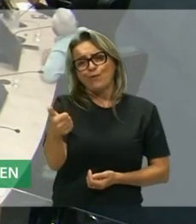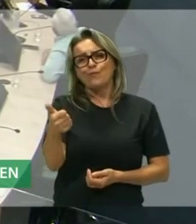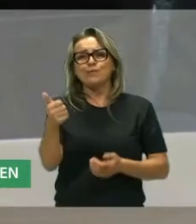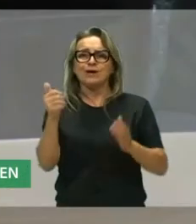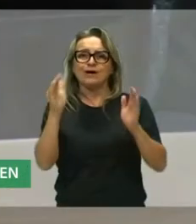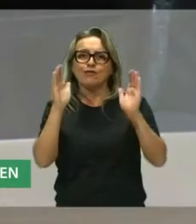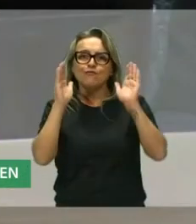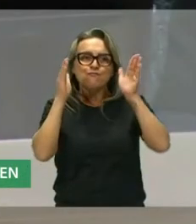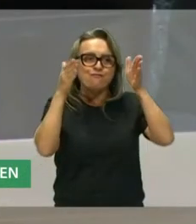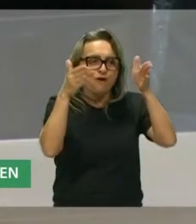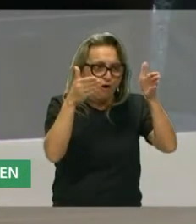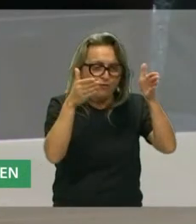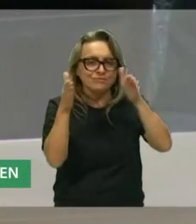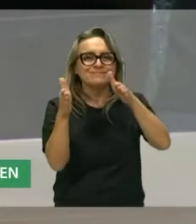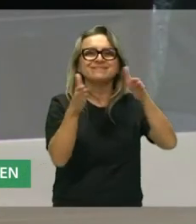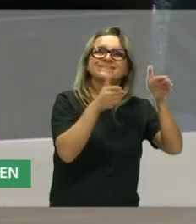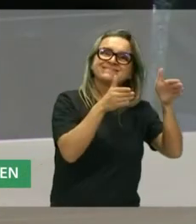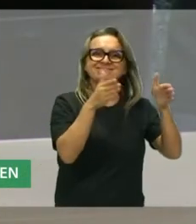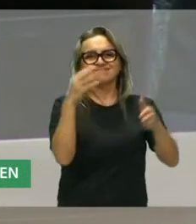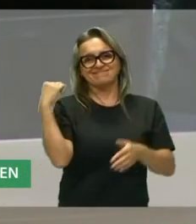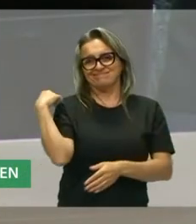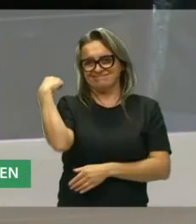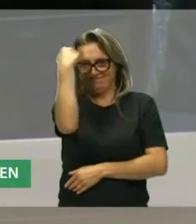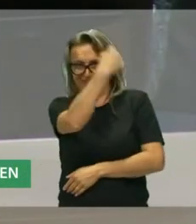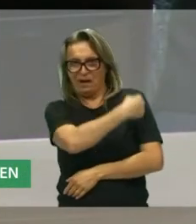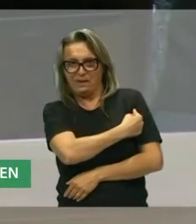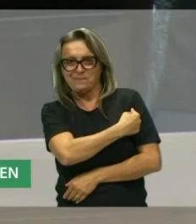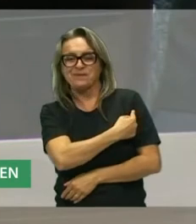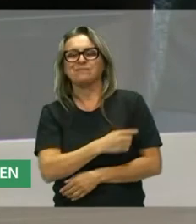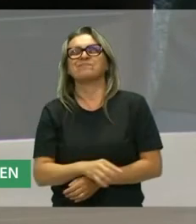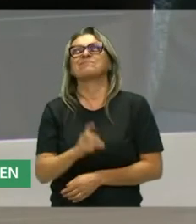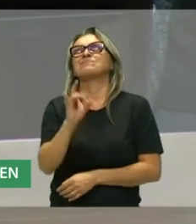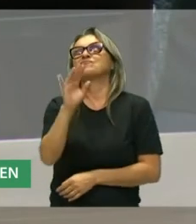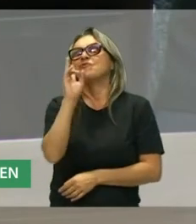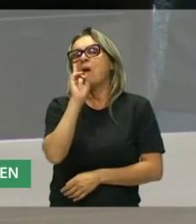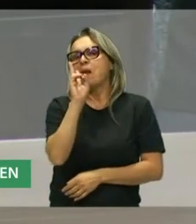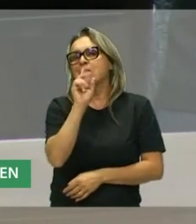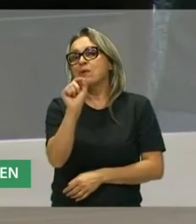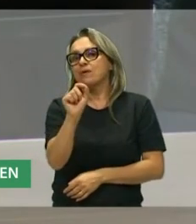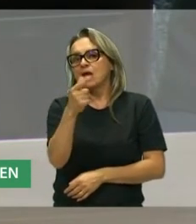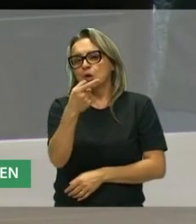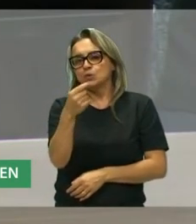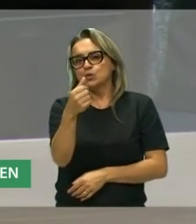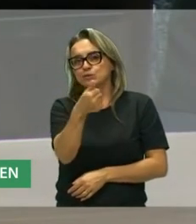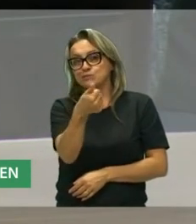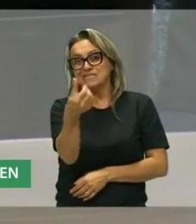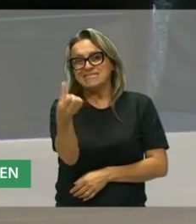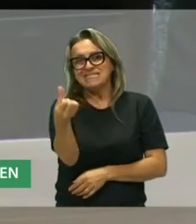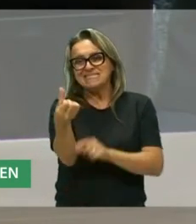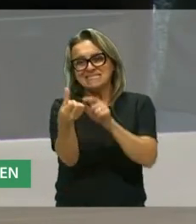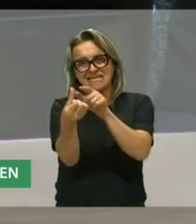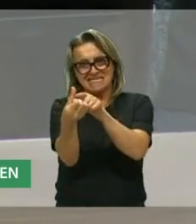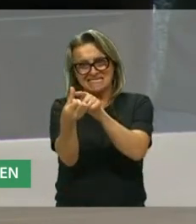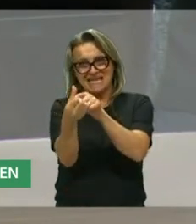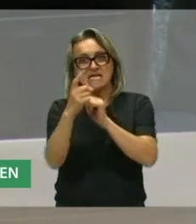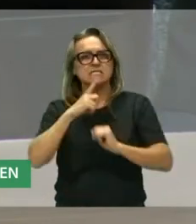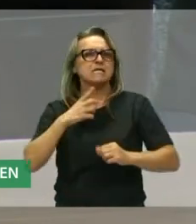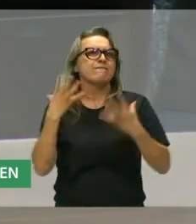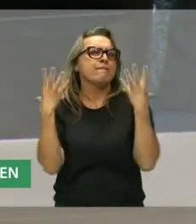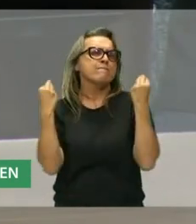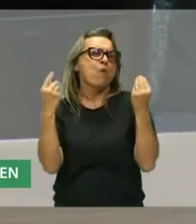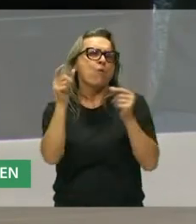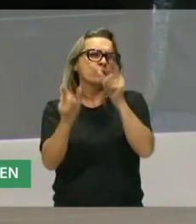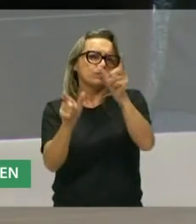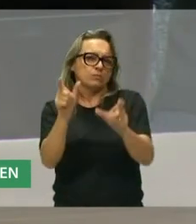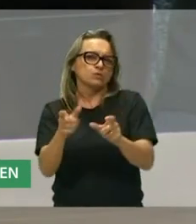Mas é importante a gente lembrar que, em 2016, muitos acharam importantes a redução de gastos públicos e